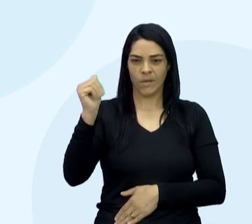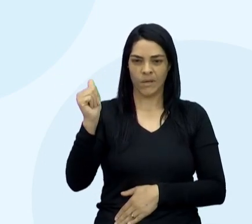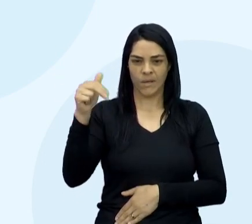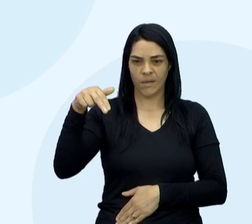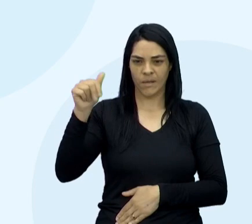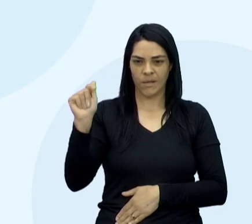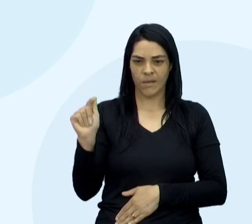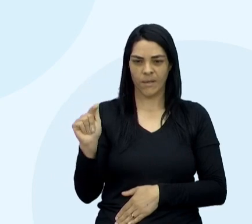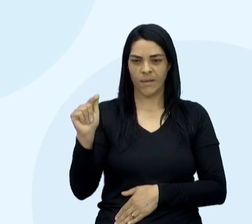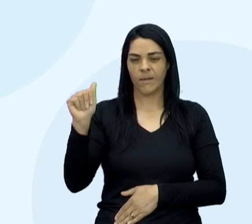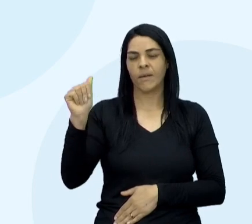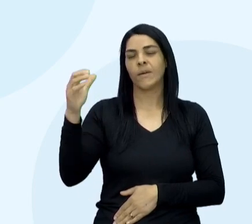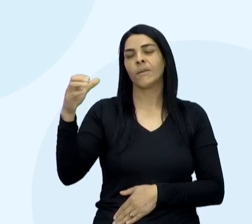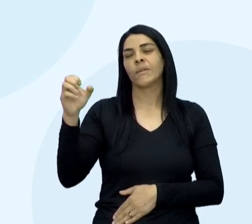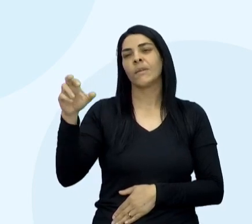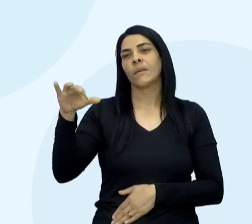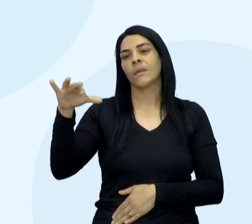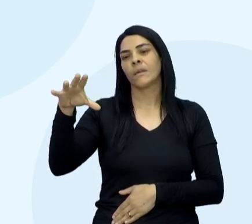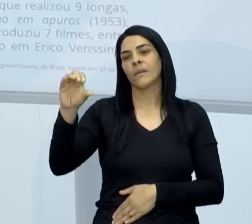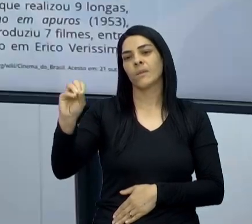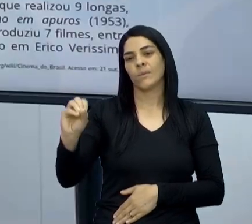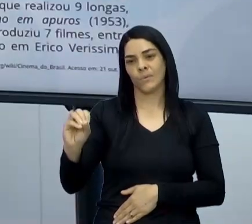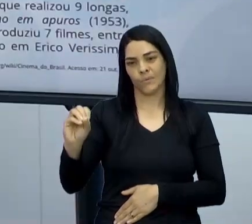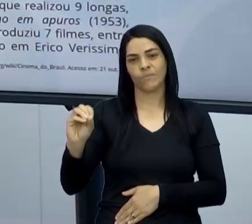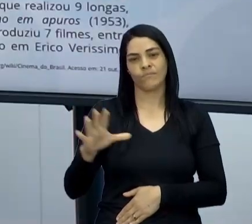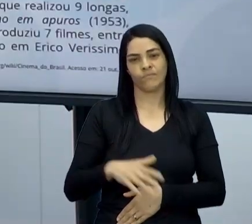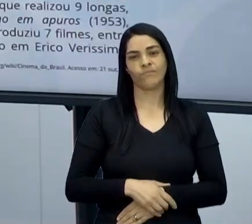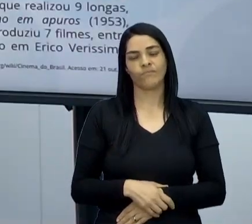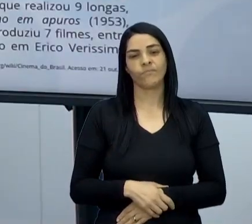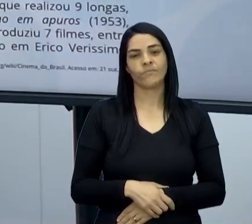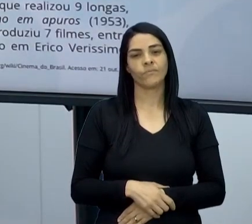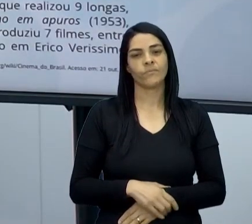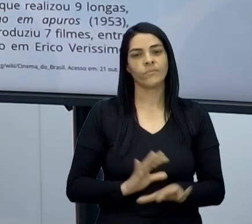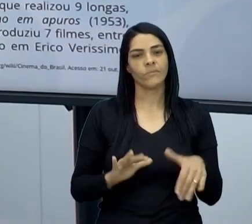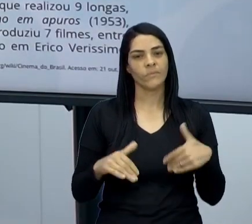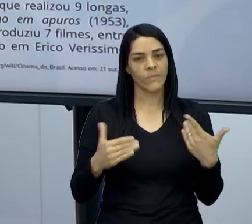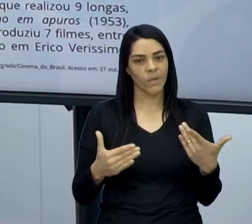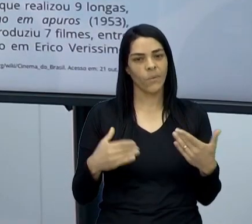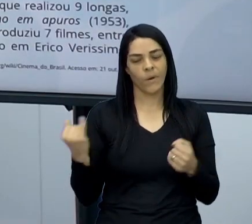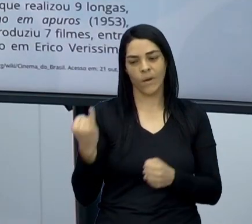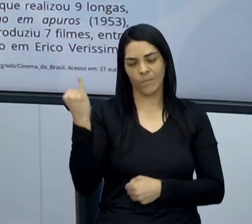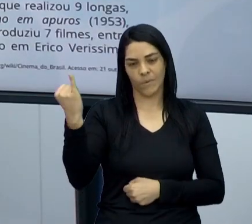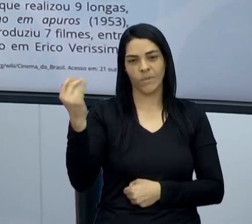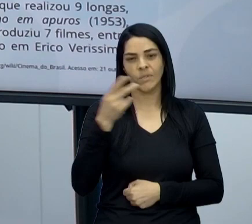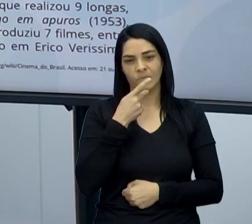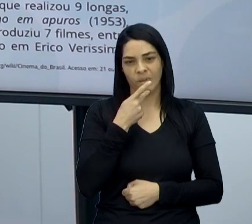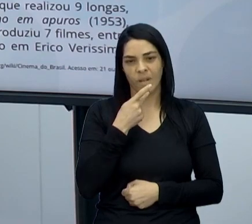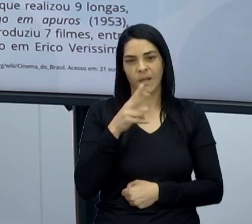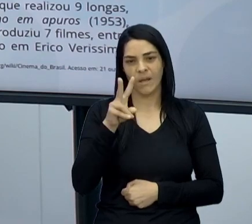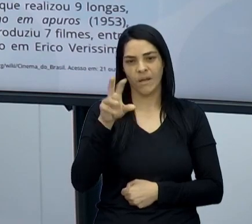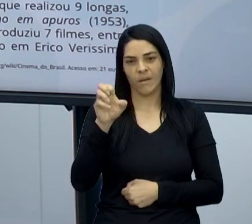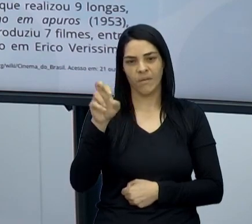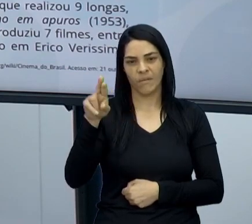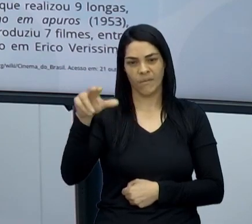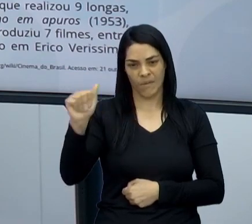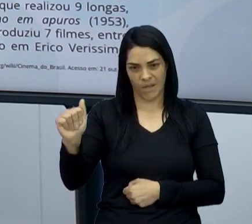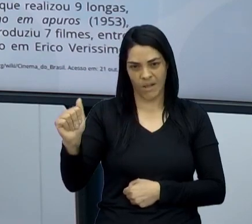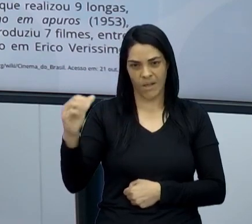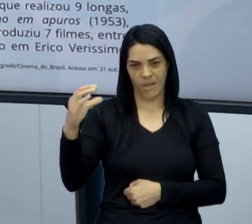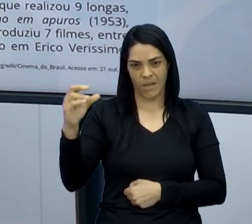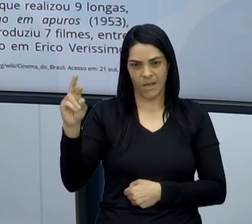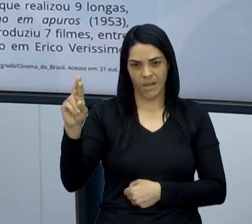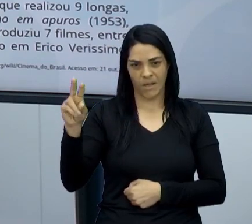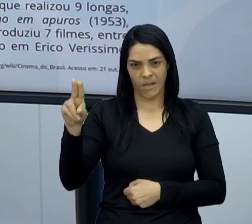internacional produzido pela Veracruz. É importante, gente, falar isso, que é assim, a Veracruz foi um dos estúdios